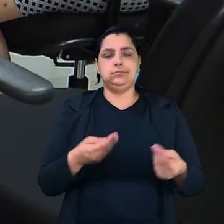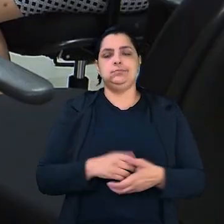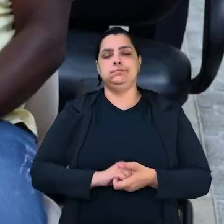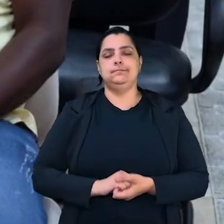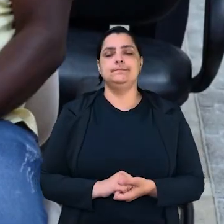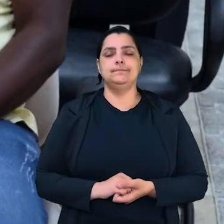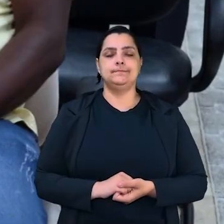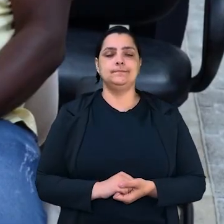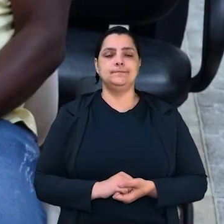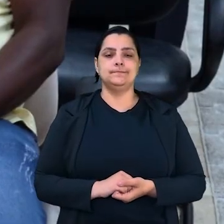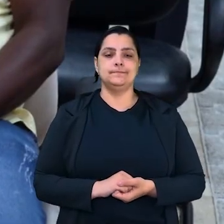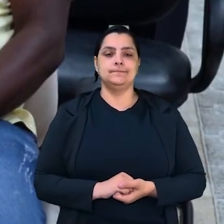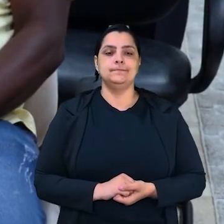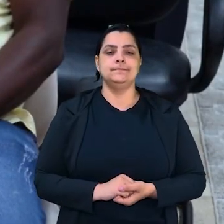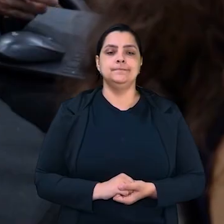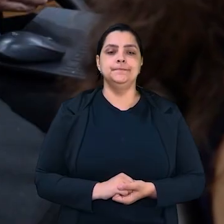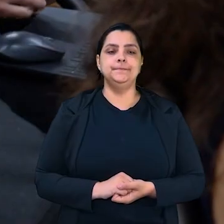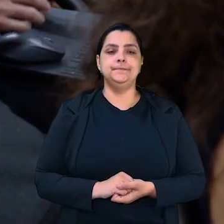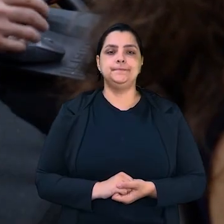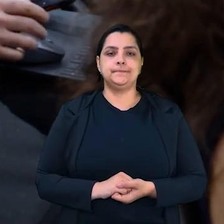litígios.